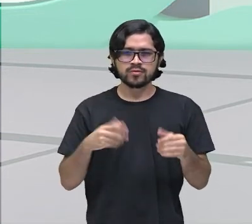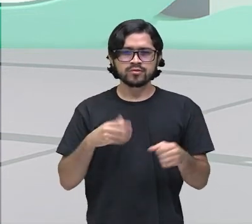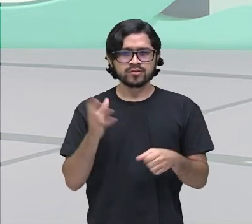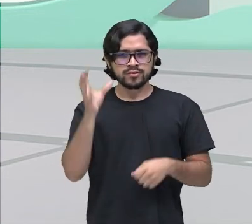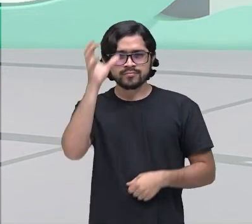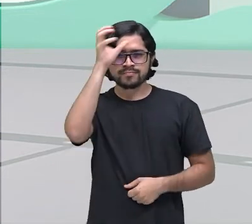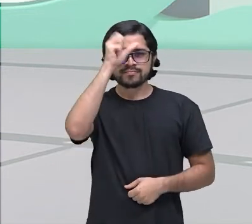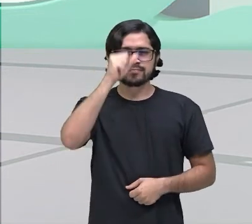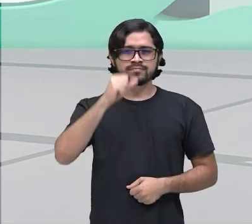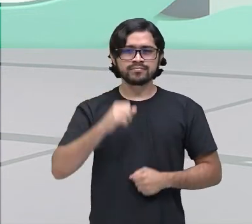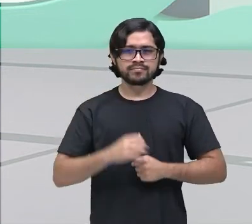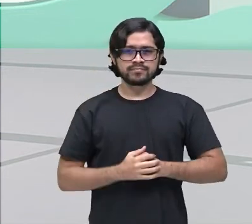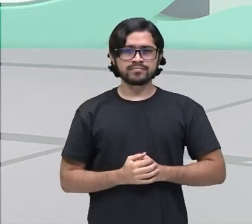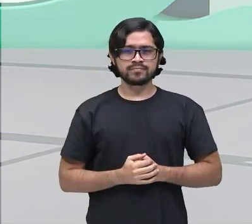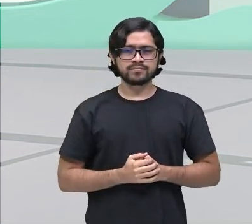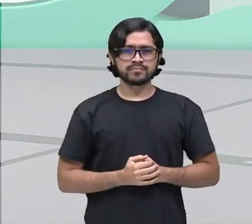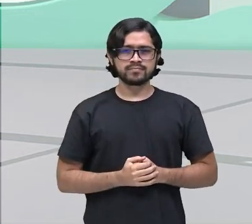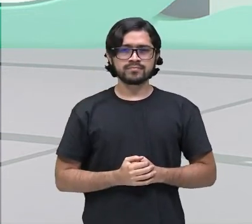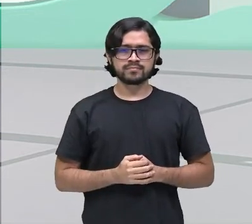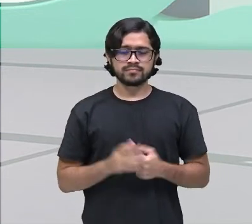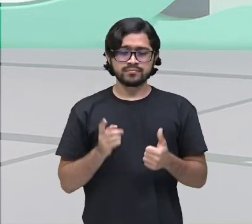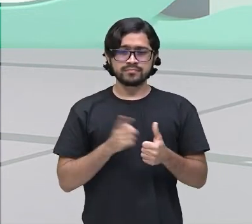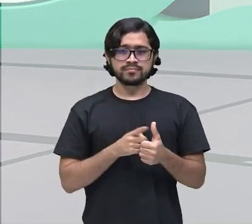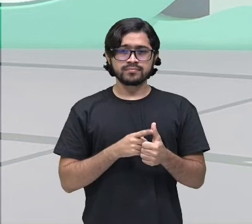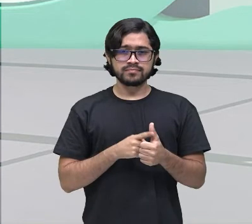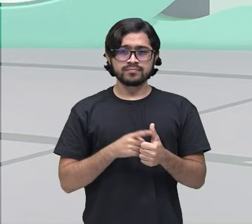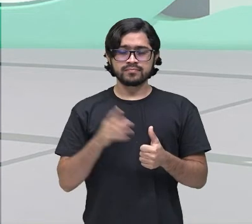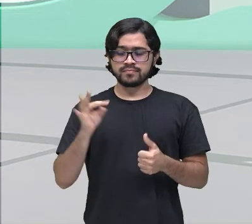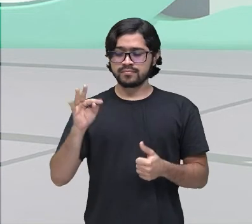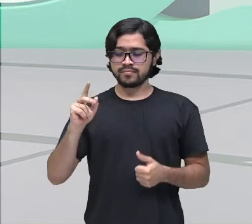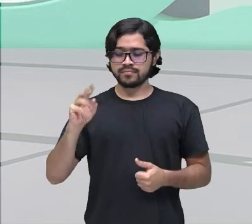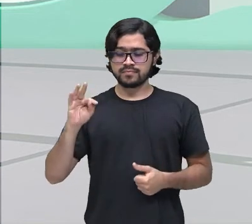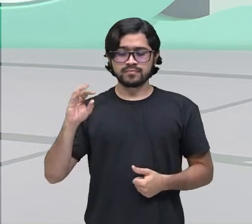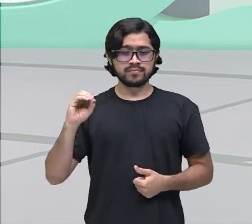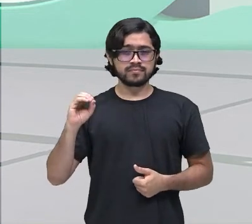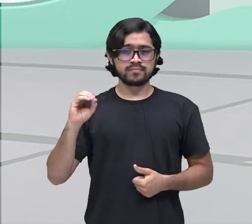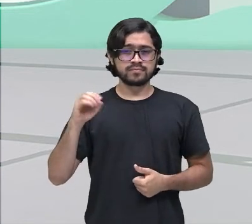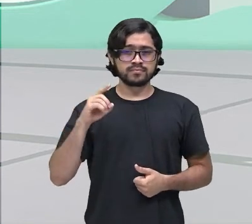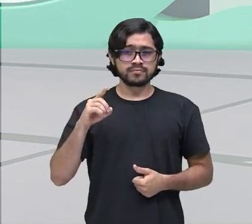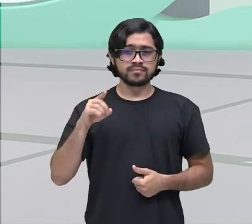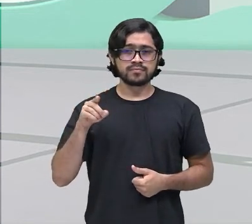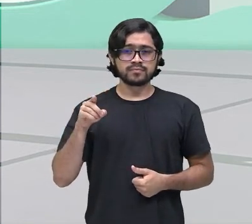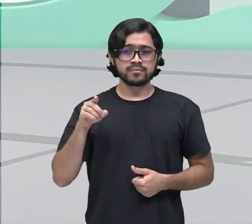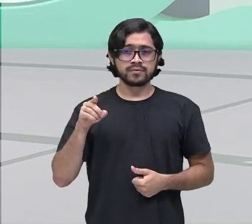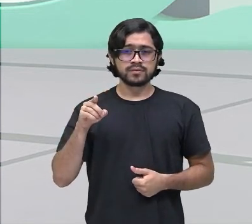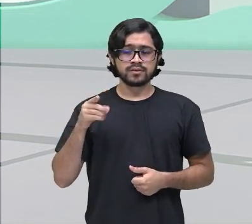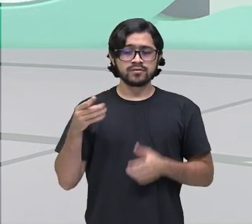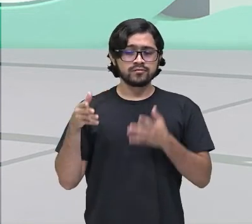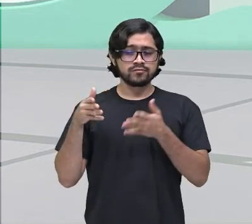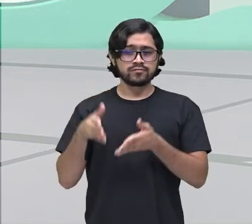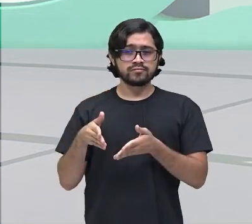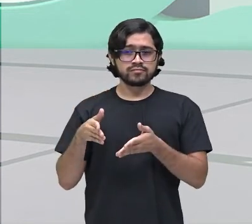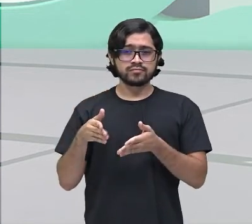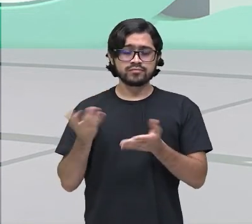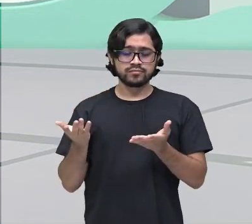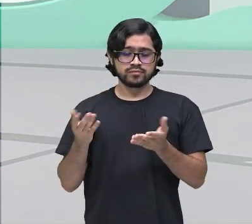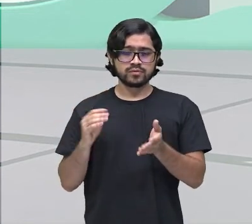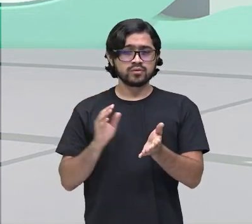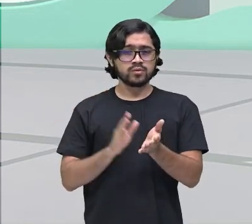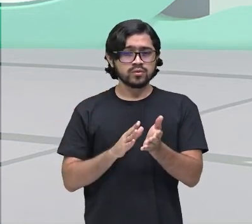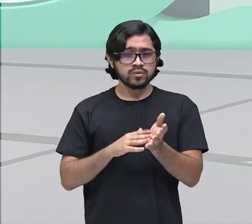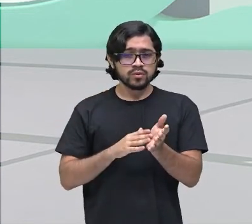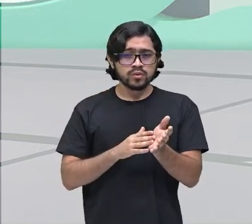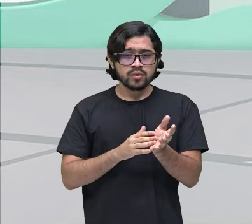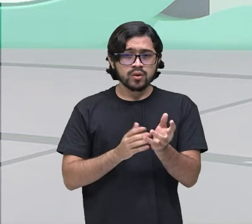para vocês, né? Então, nós vimos aí, ó, o tato, que é um dos sentidos responsáveis pelo toque, né? E diferente